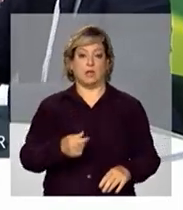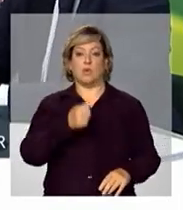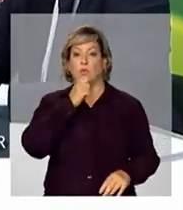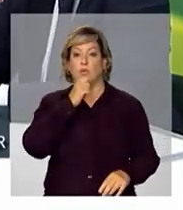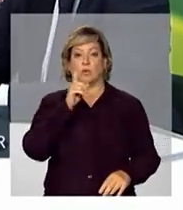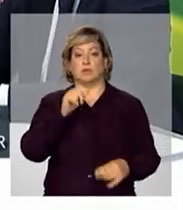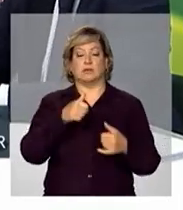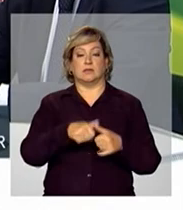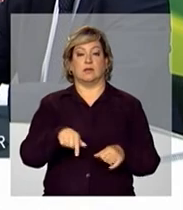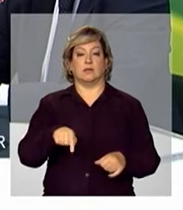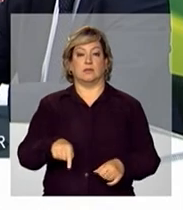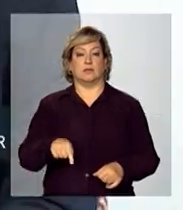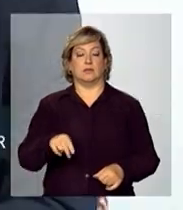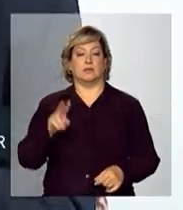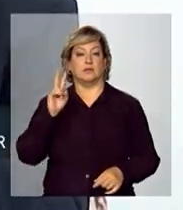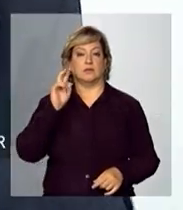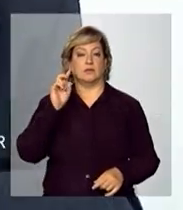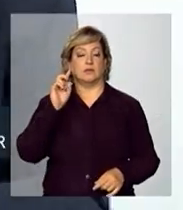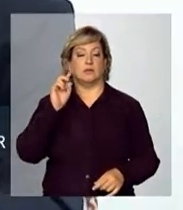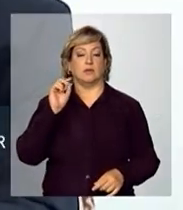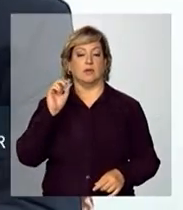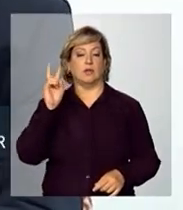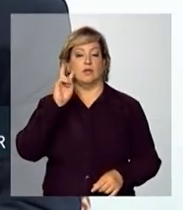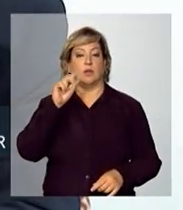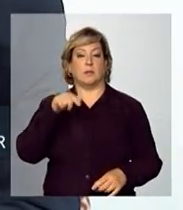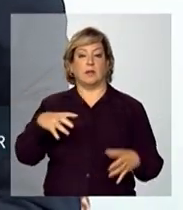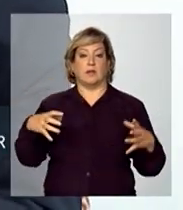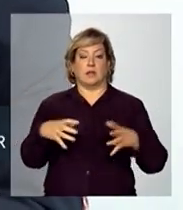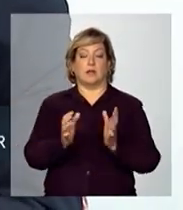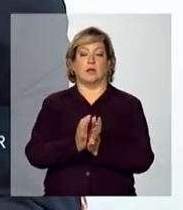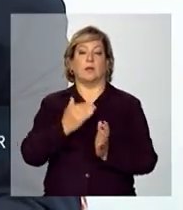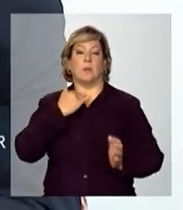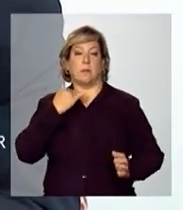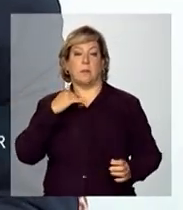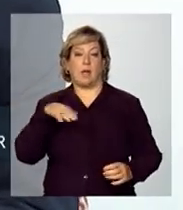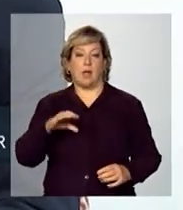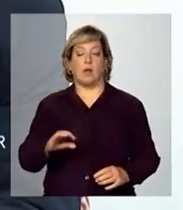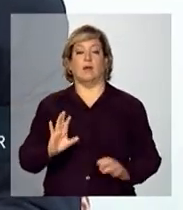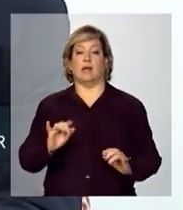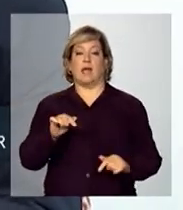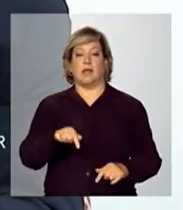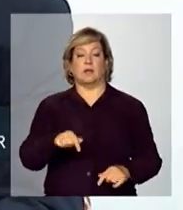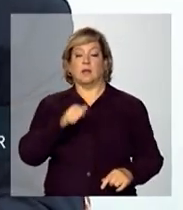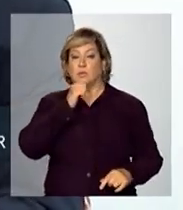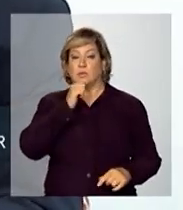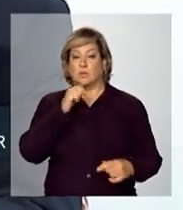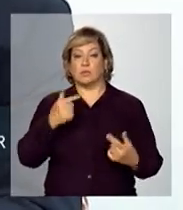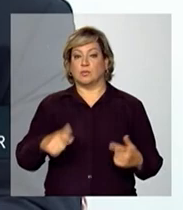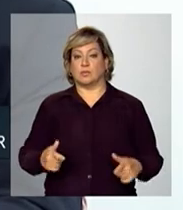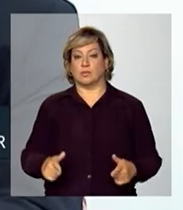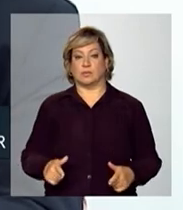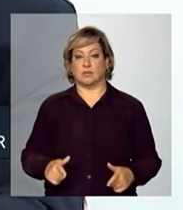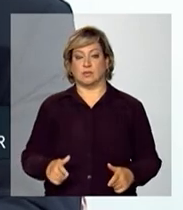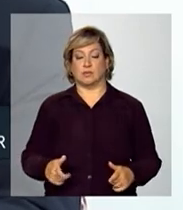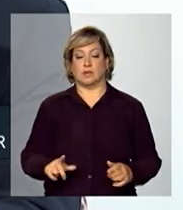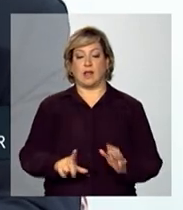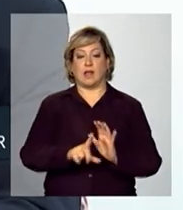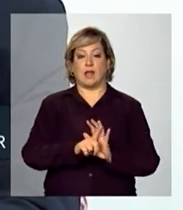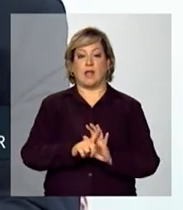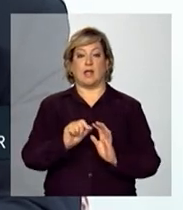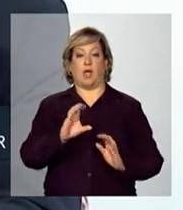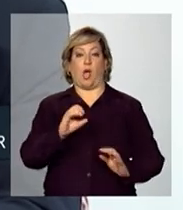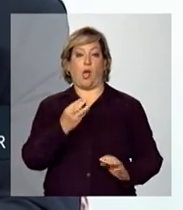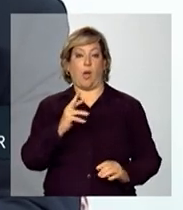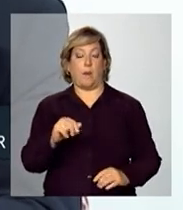é sobre a digamos o chapéu de uma instituição financeira e essa não existe essa lei que